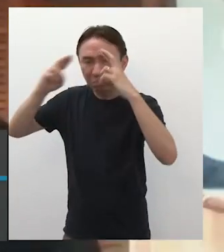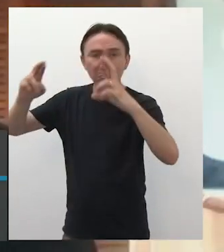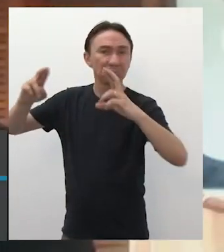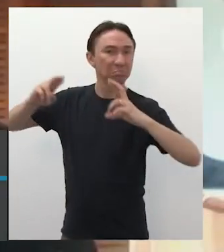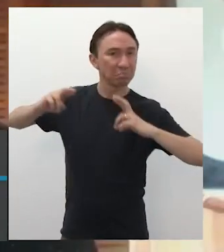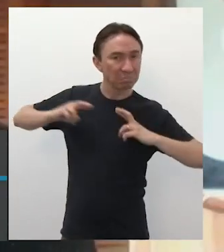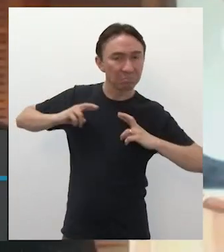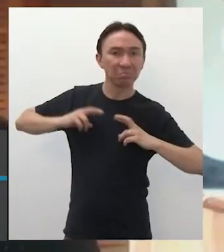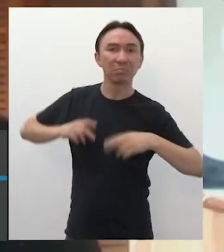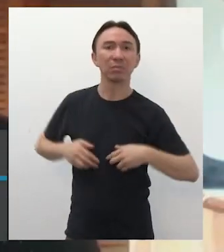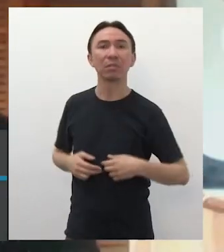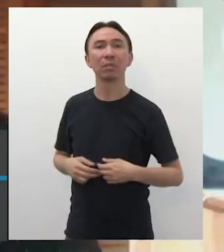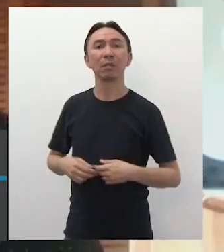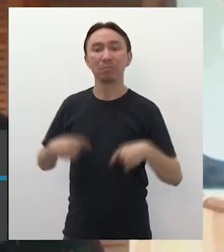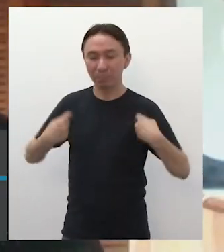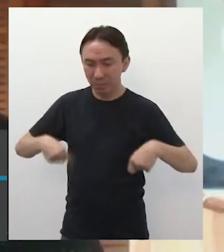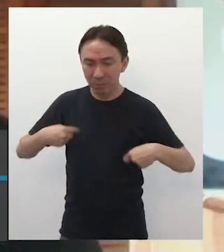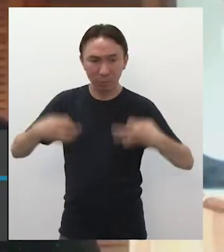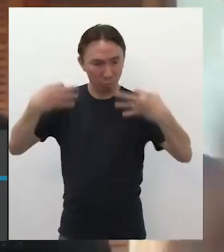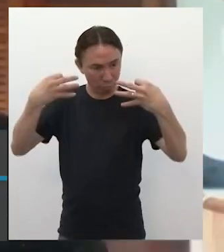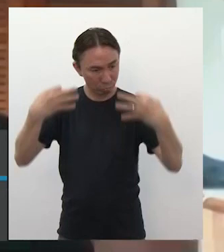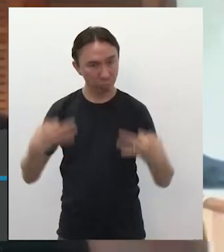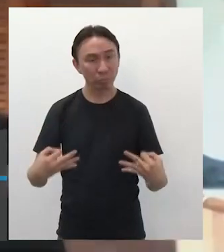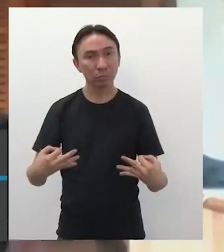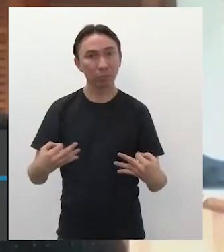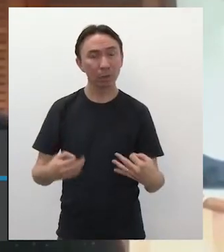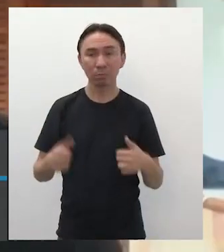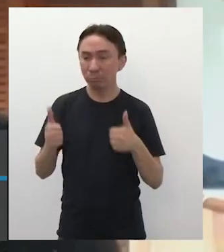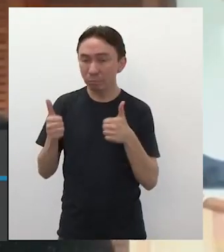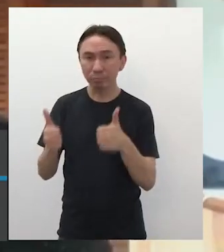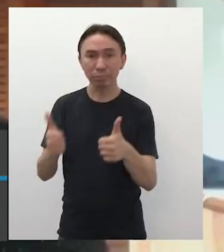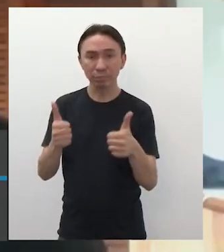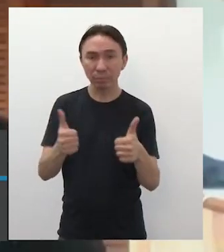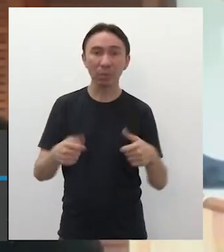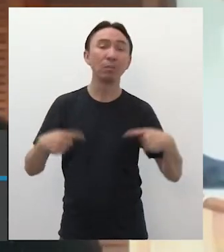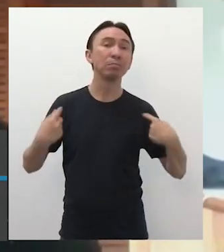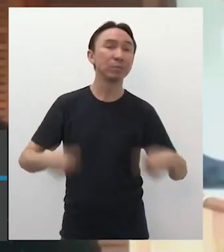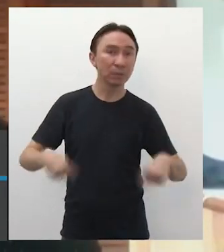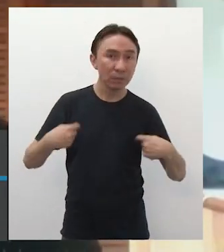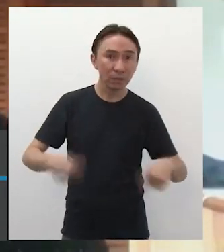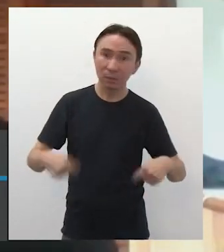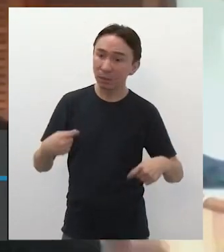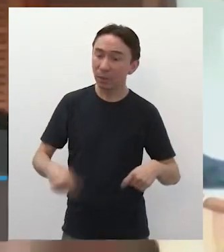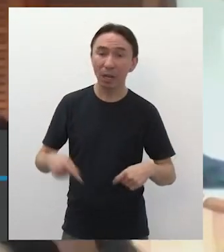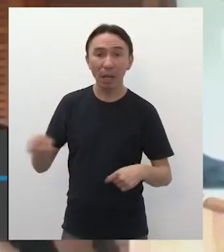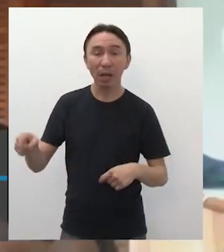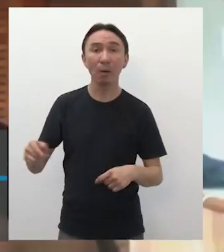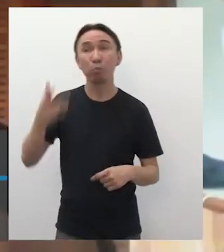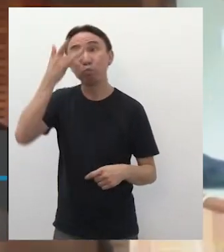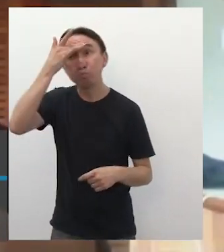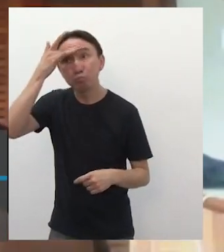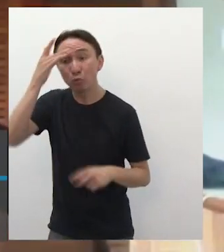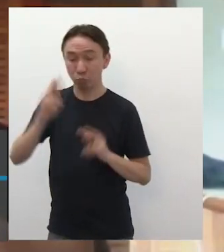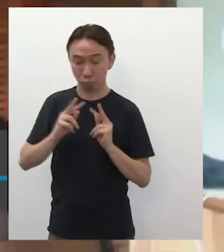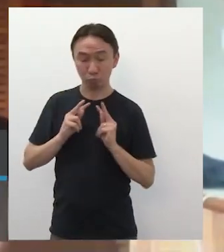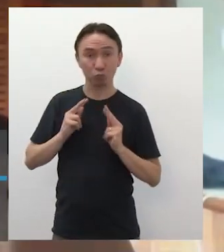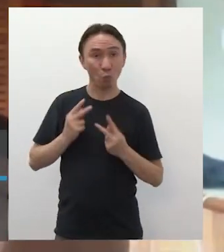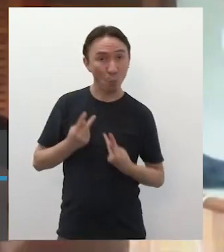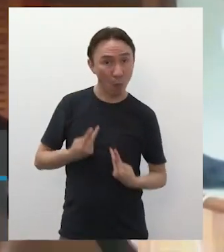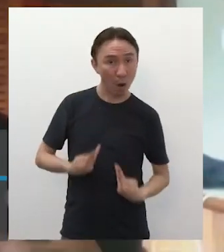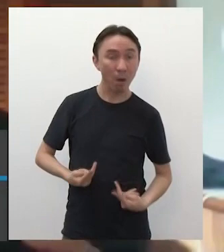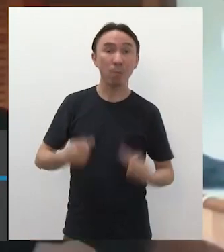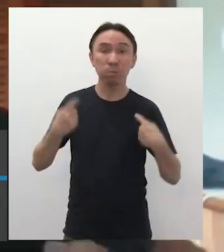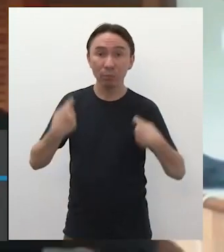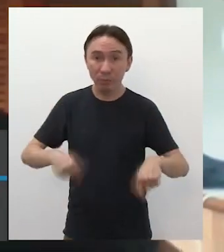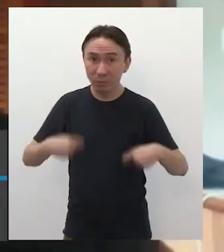algo concreto. Então, eu preciso melhorar qualitativamente o ser humano. Então, o meu trabalho na escola, ele